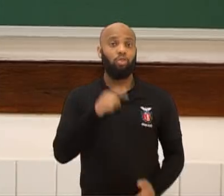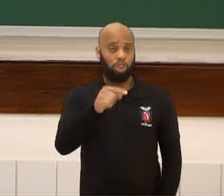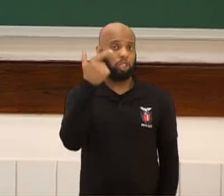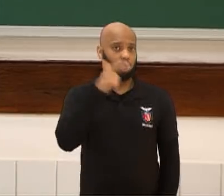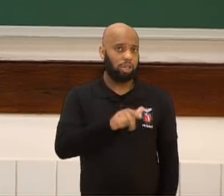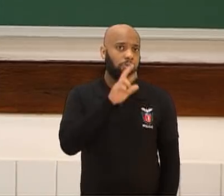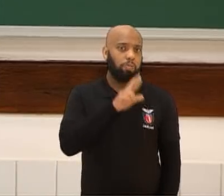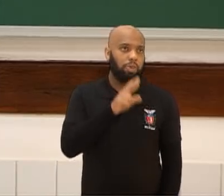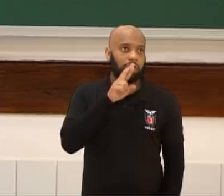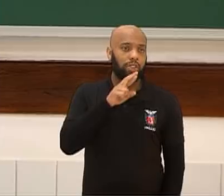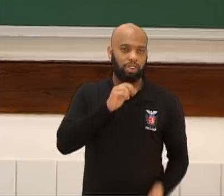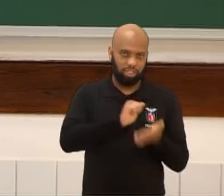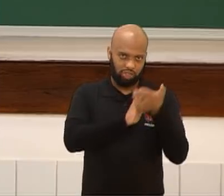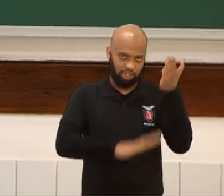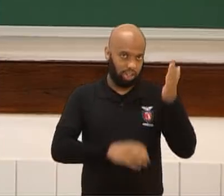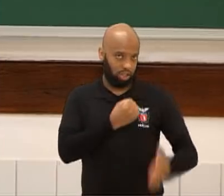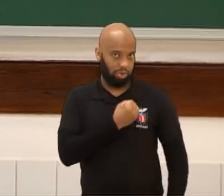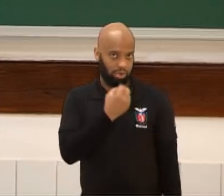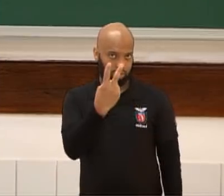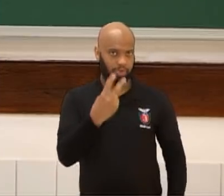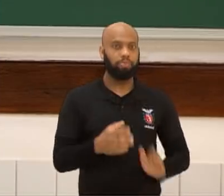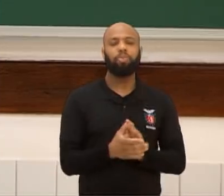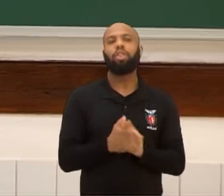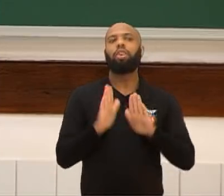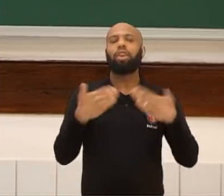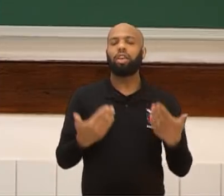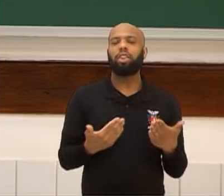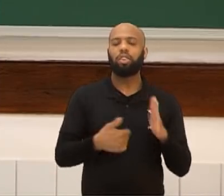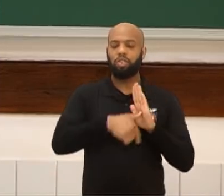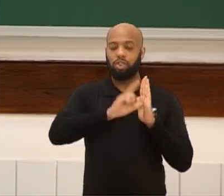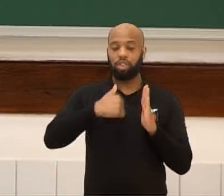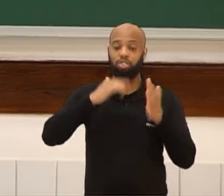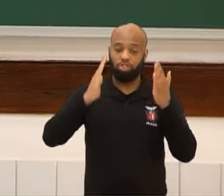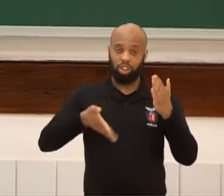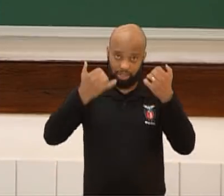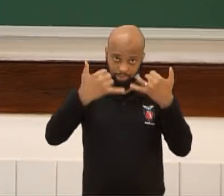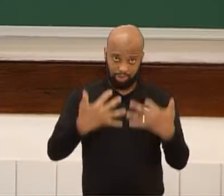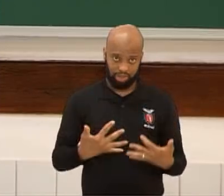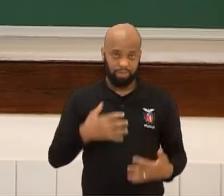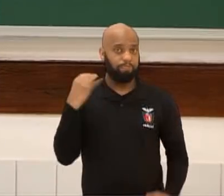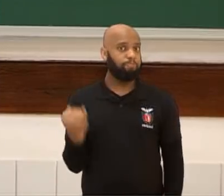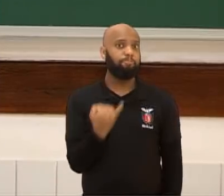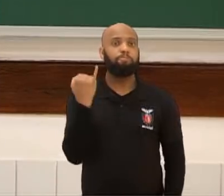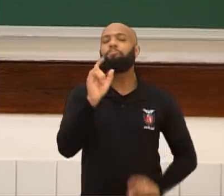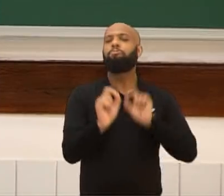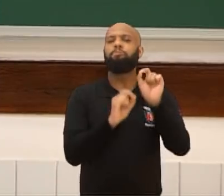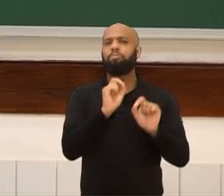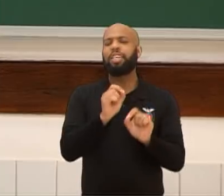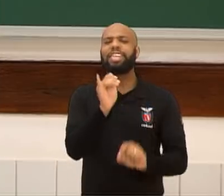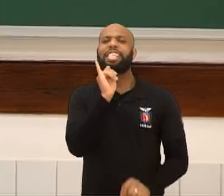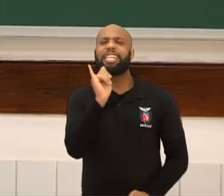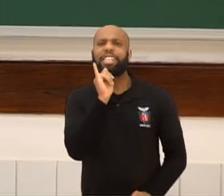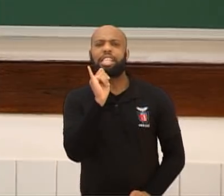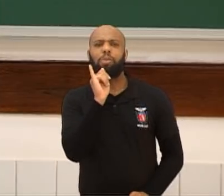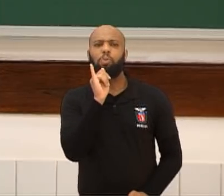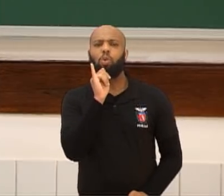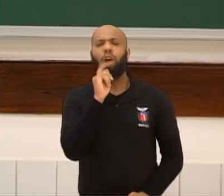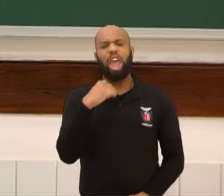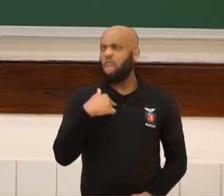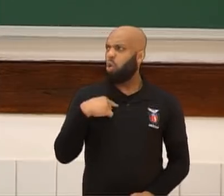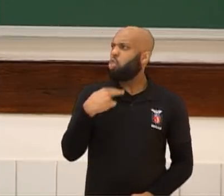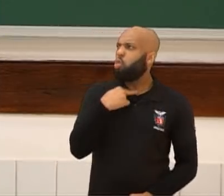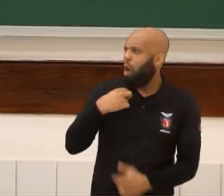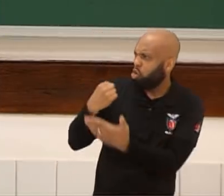Conseguiram responder o exercício de número 2? Como eu disse para vocês, importante não é você deixar de consumir um